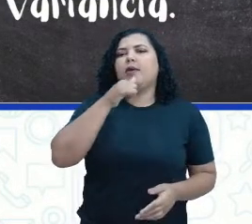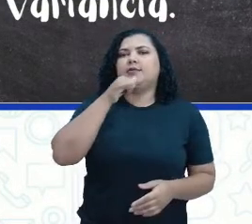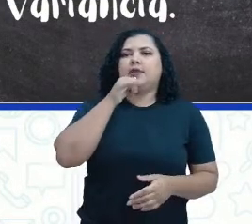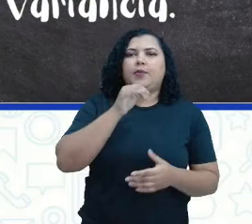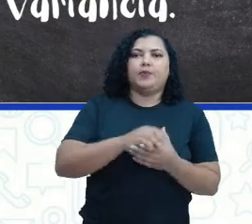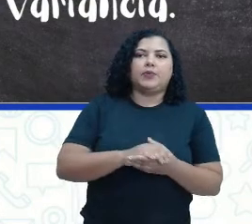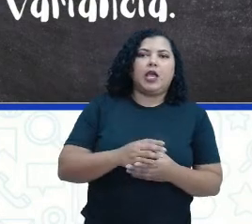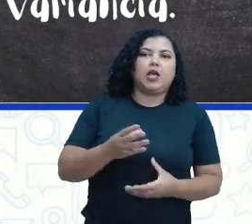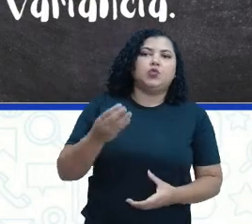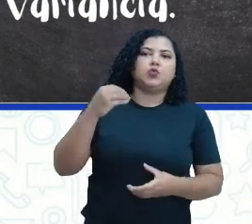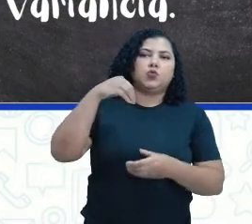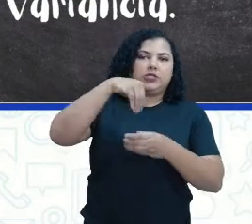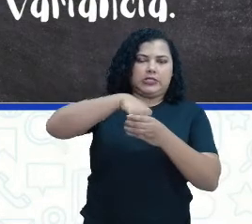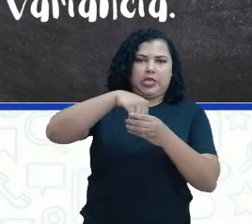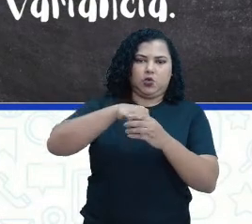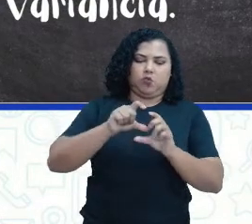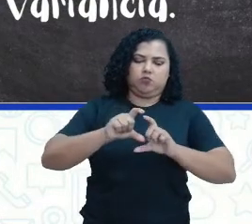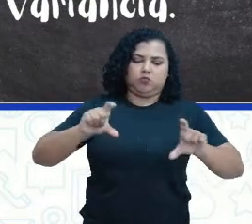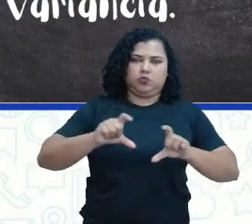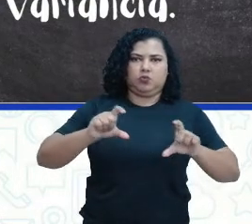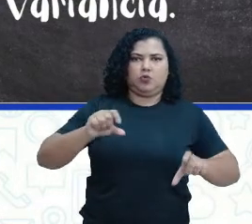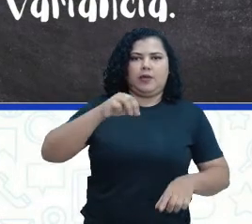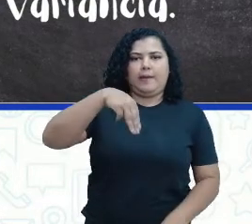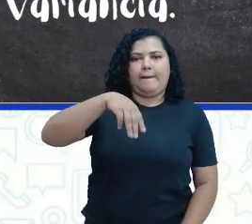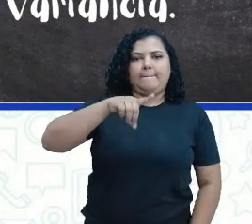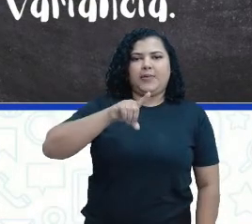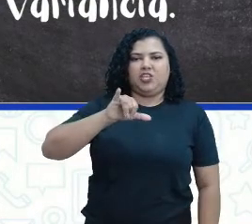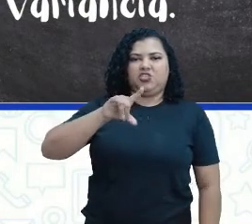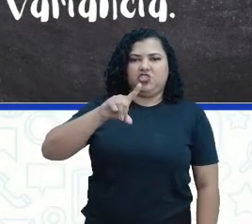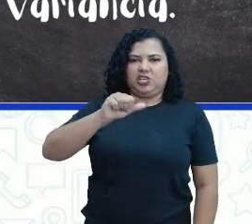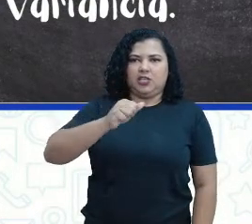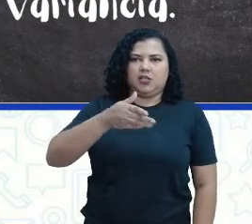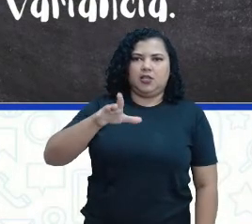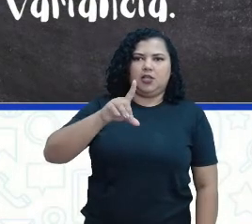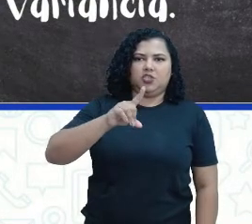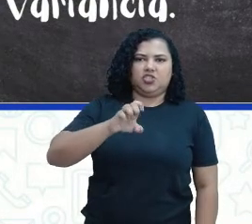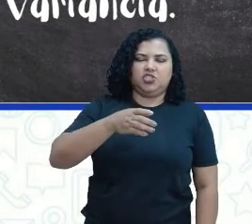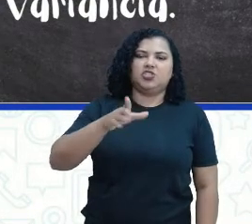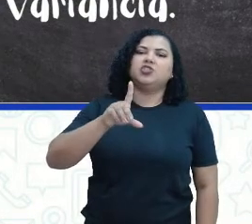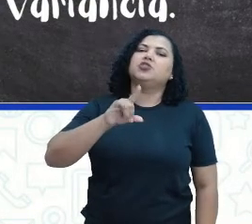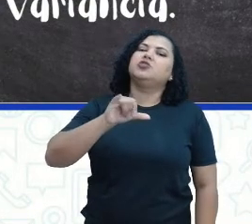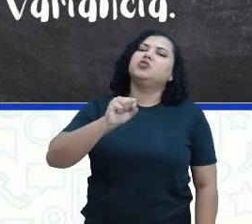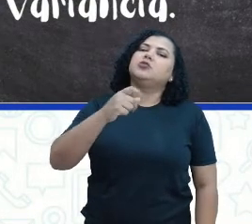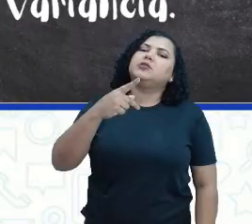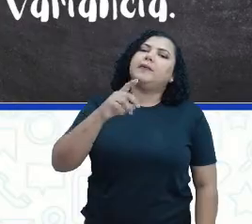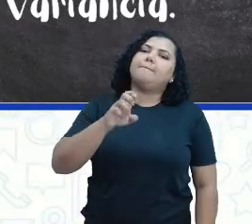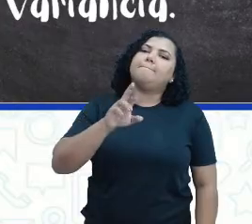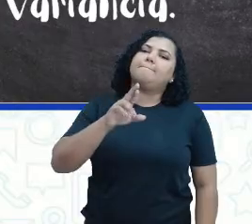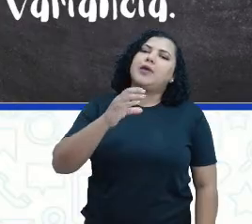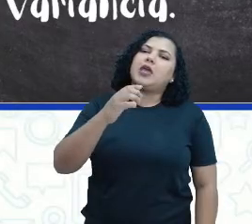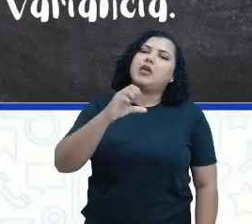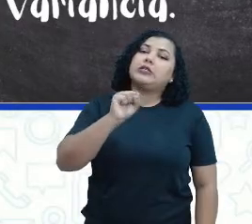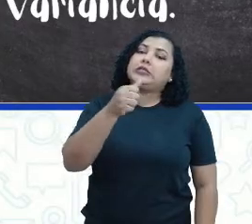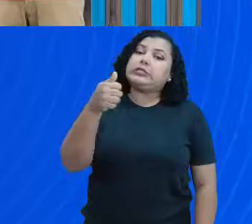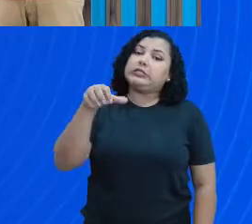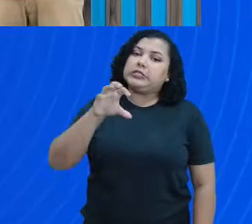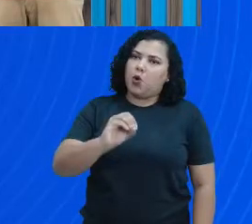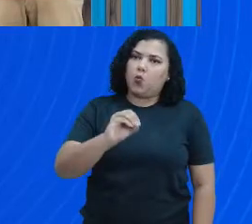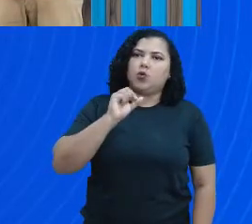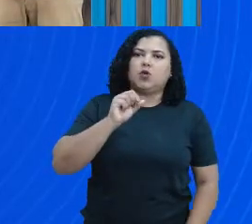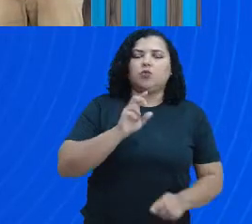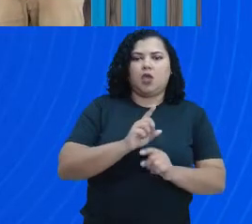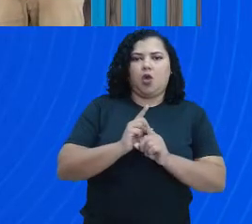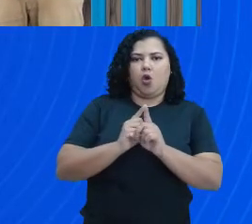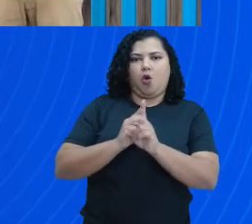dispersão, logo em cima tem as três, né? A variância, a amplitude e o desvio padrão, e ali explicando um pouco sobre cada uma delas, tá